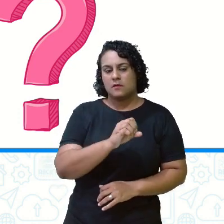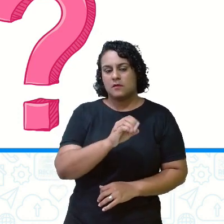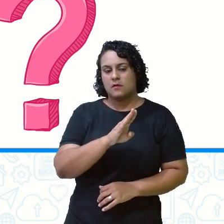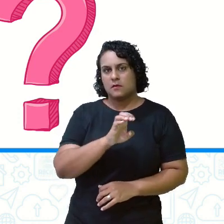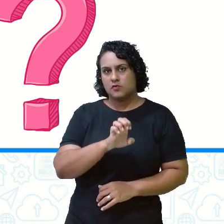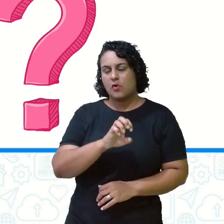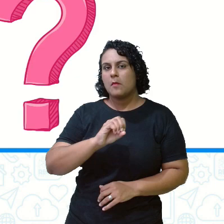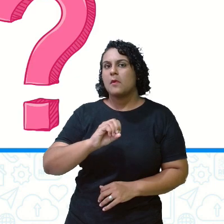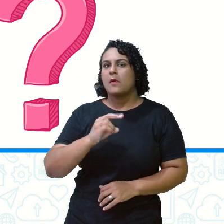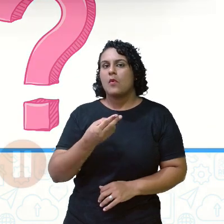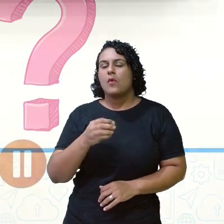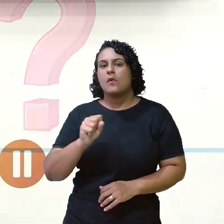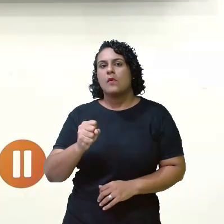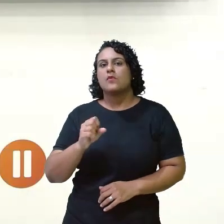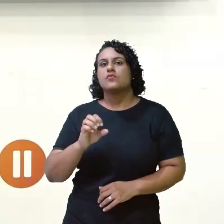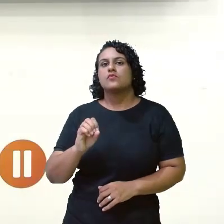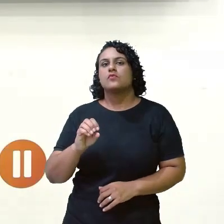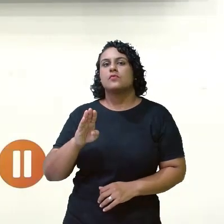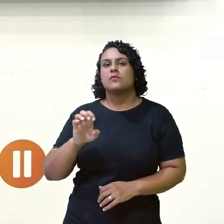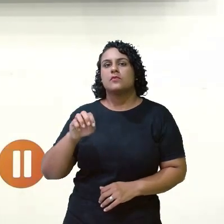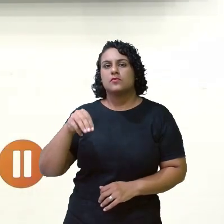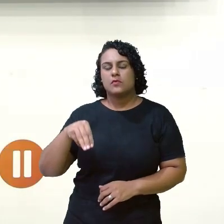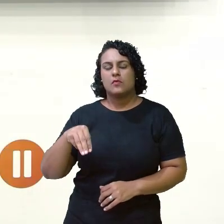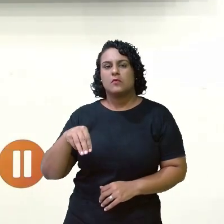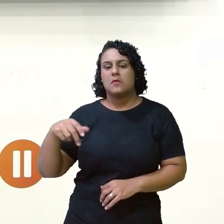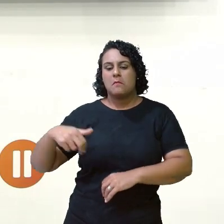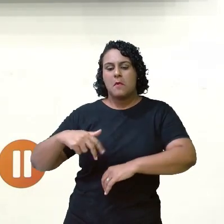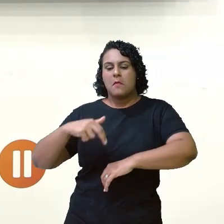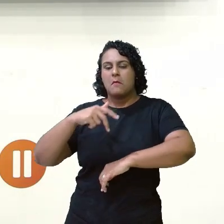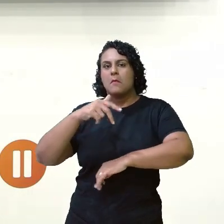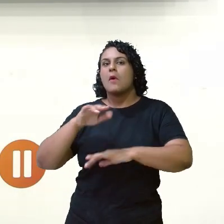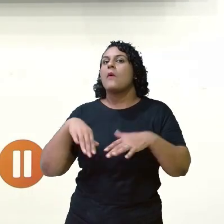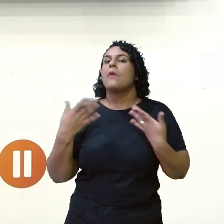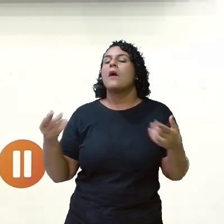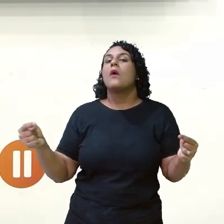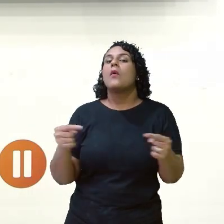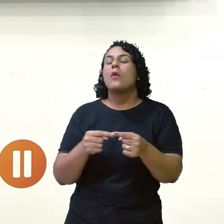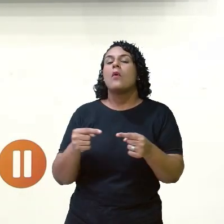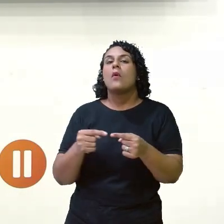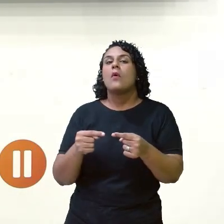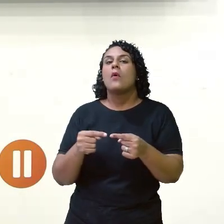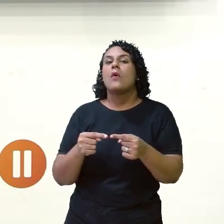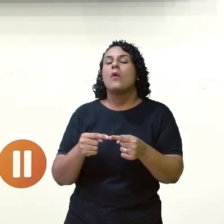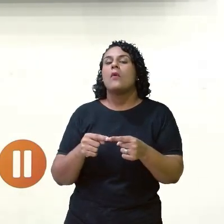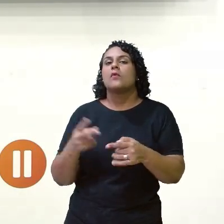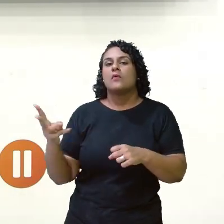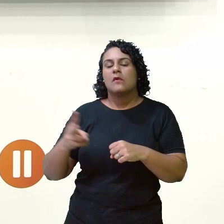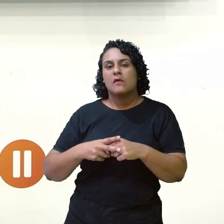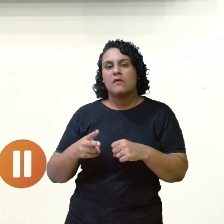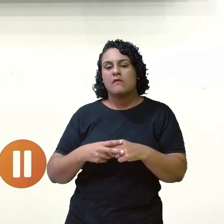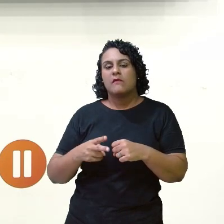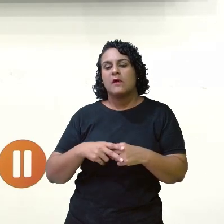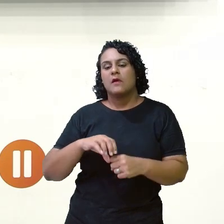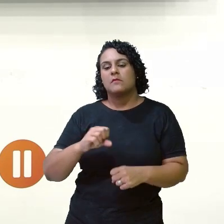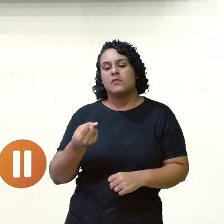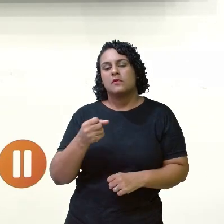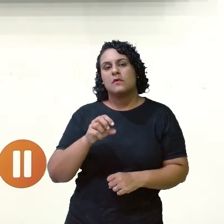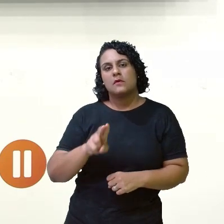ou o homem sobem as escadas, qual é a concordância? Eu vou concordar o verbo subir